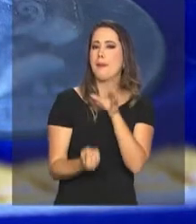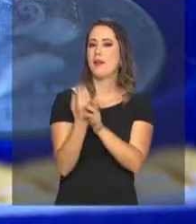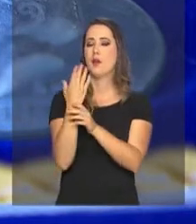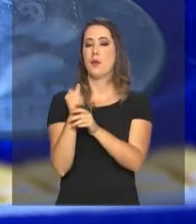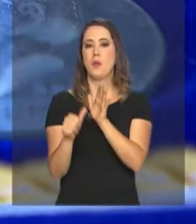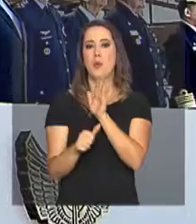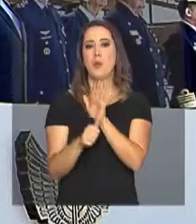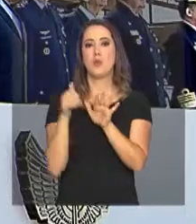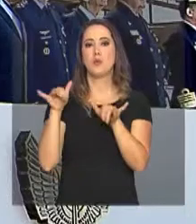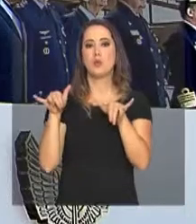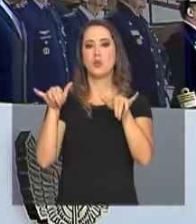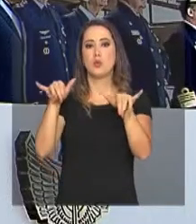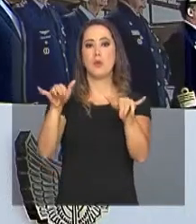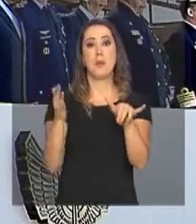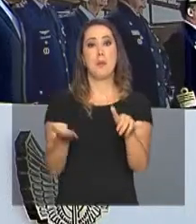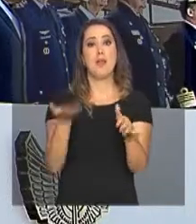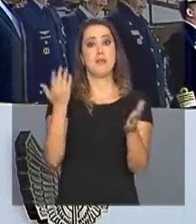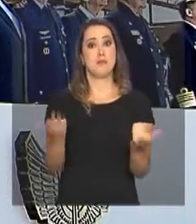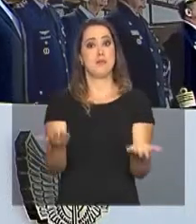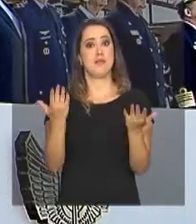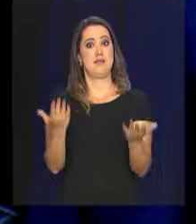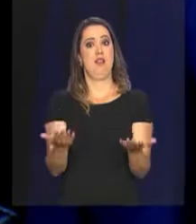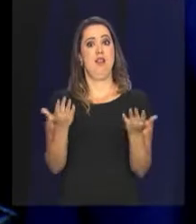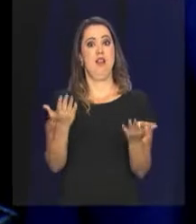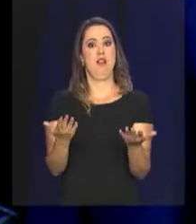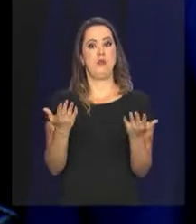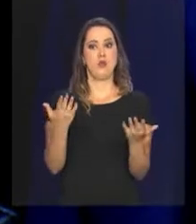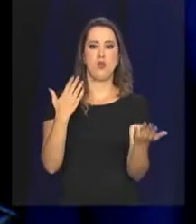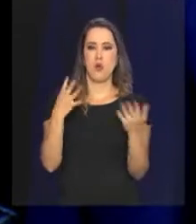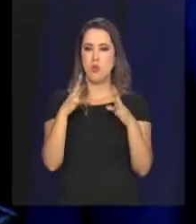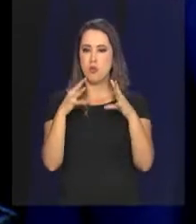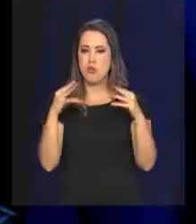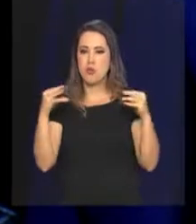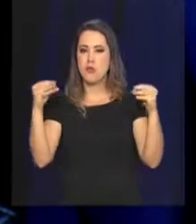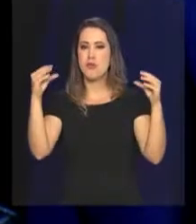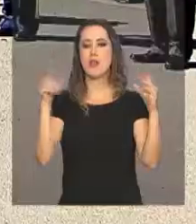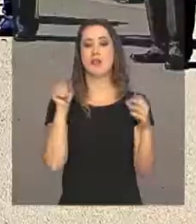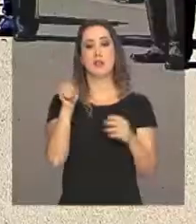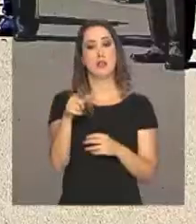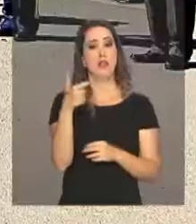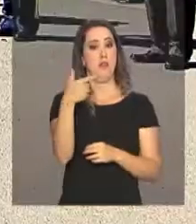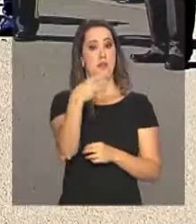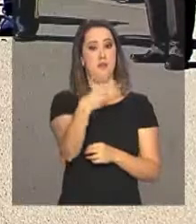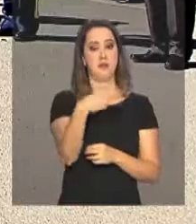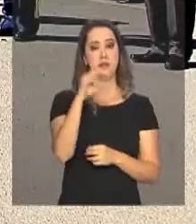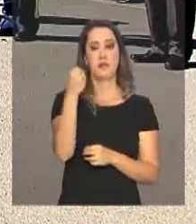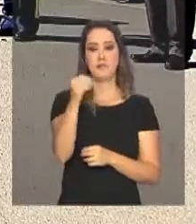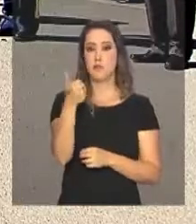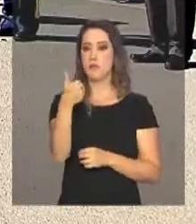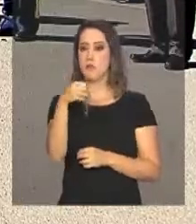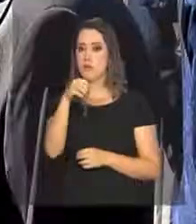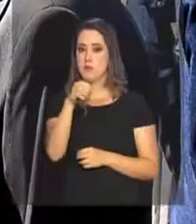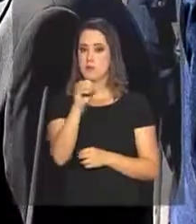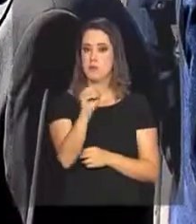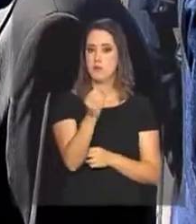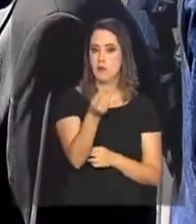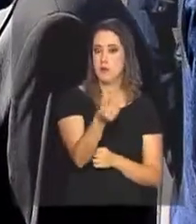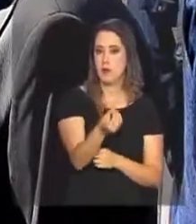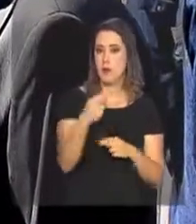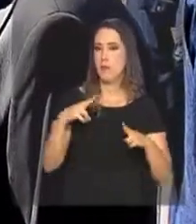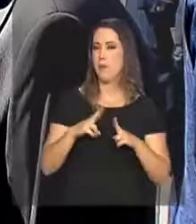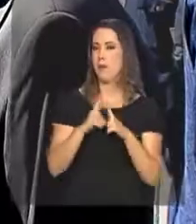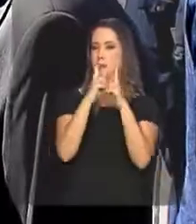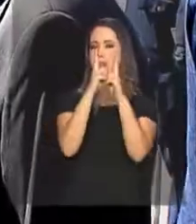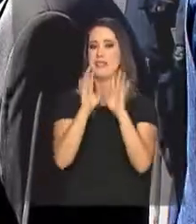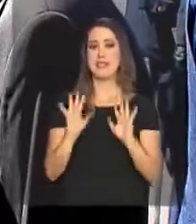com um equipamento mais pesado do que o ar 14 bis no dia 23 de outubro de 1906 em paris na